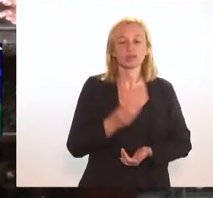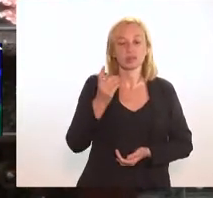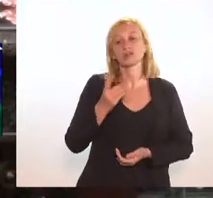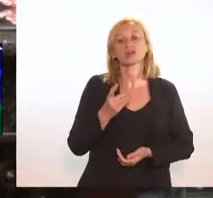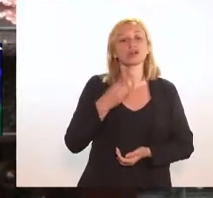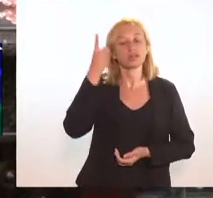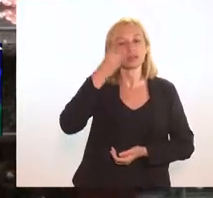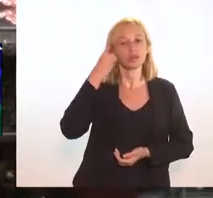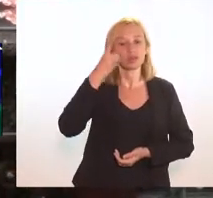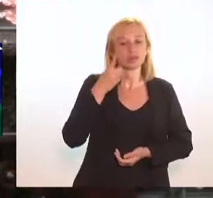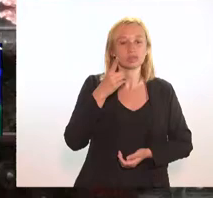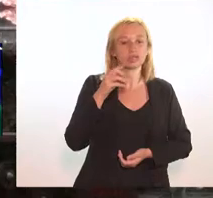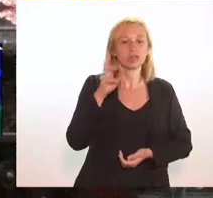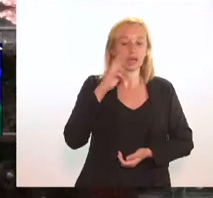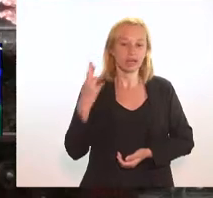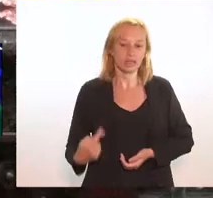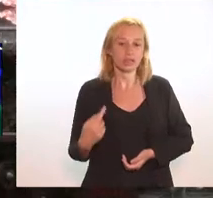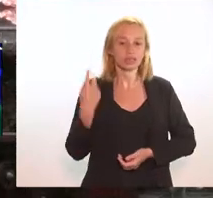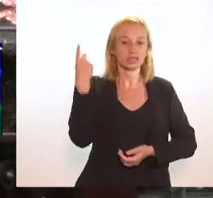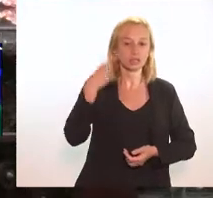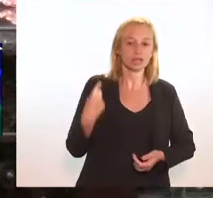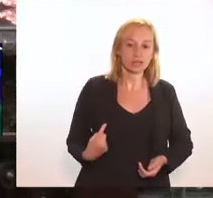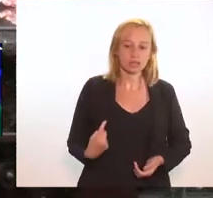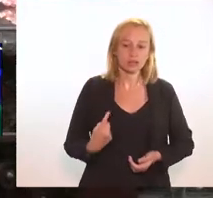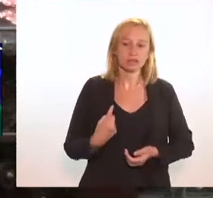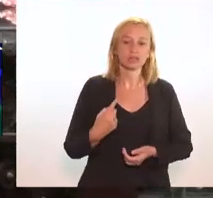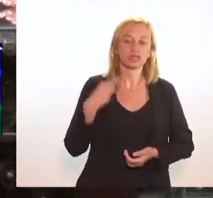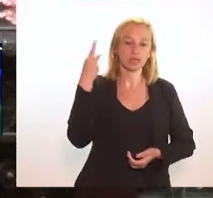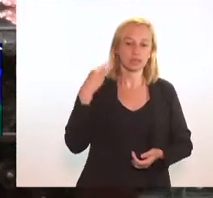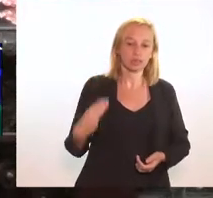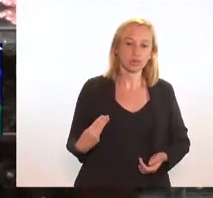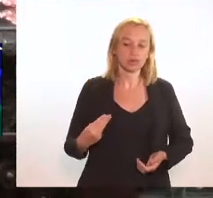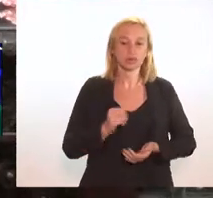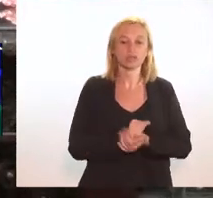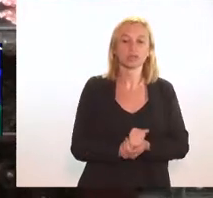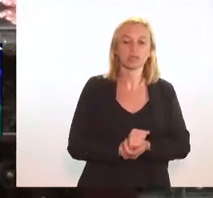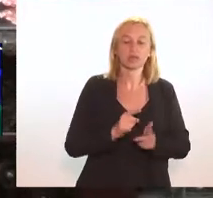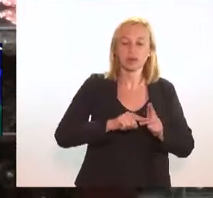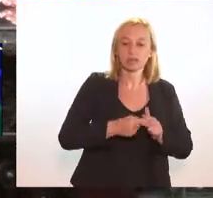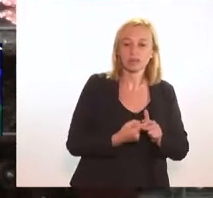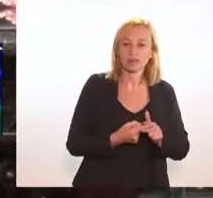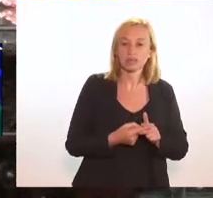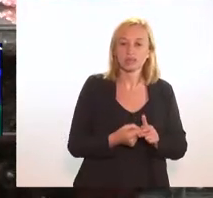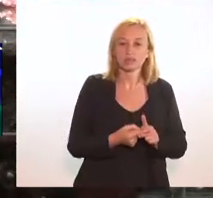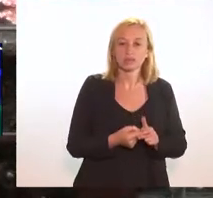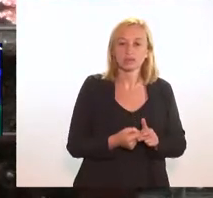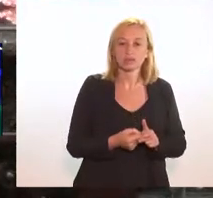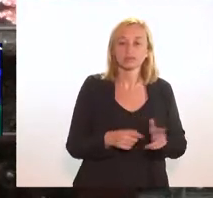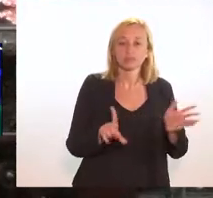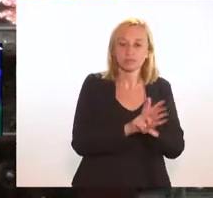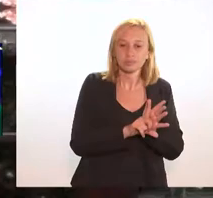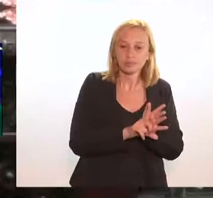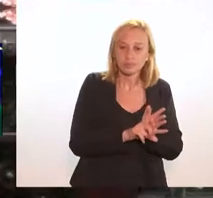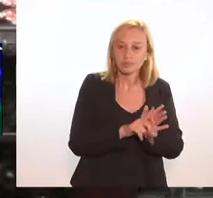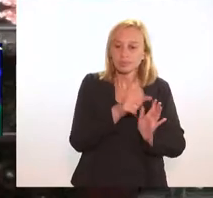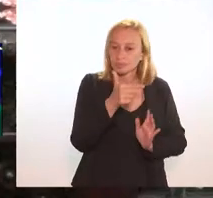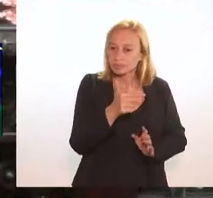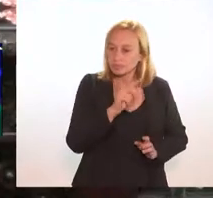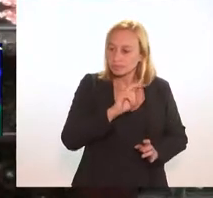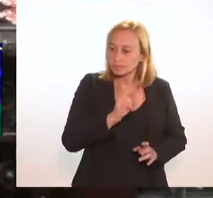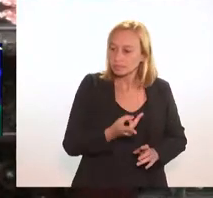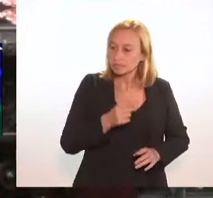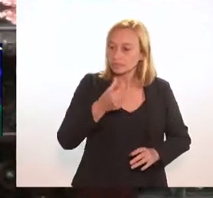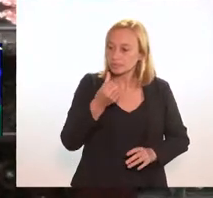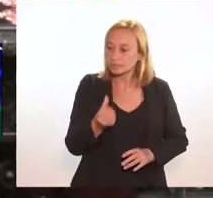das deputadas Renata Souza, Dani Monteiro e Mônica Francisco, que altera a Lei 8.621,